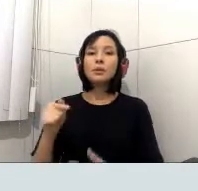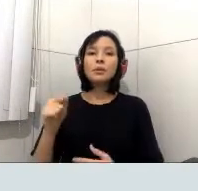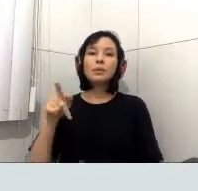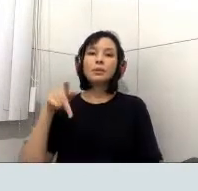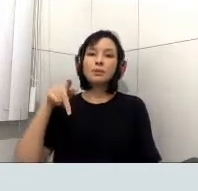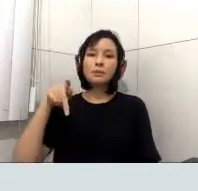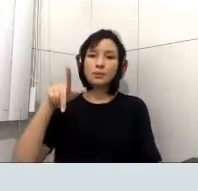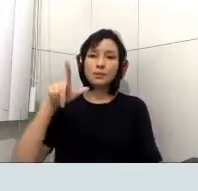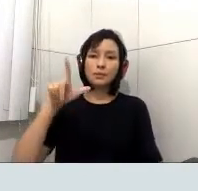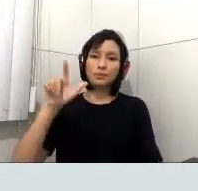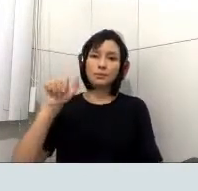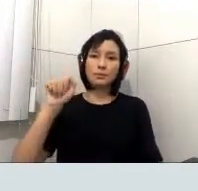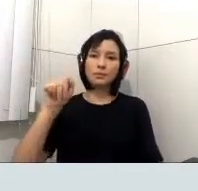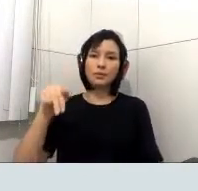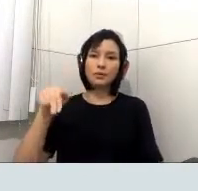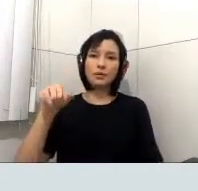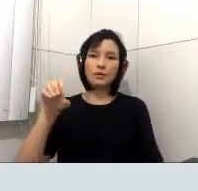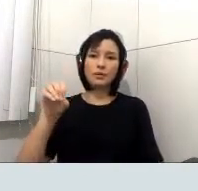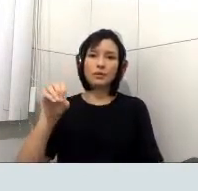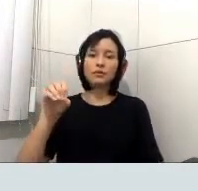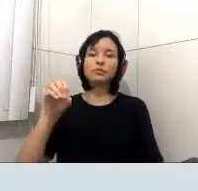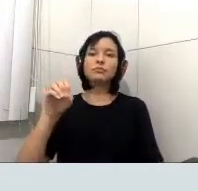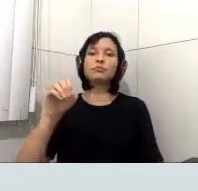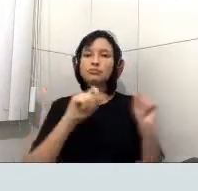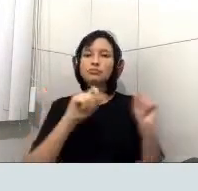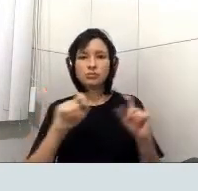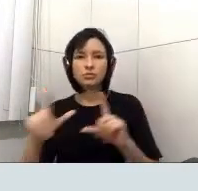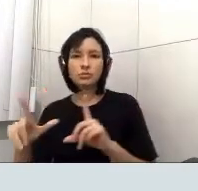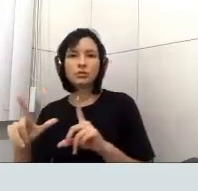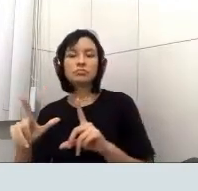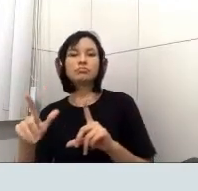mostrado lá naquele slide anterior,